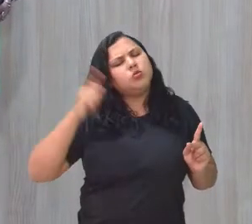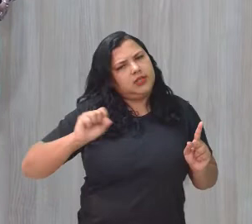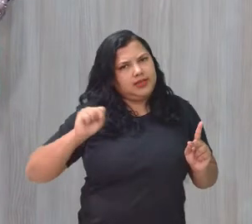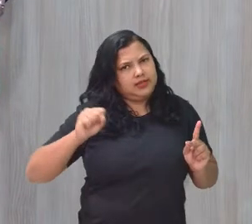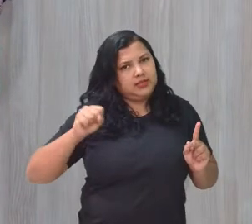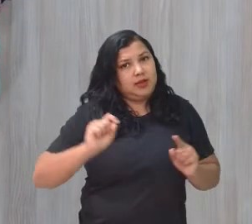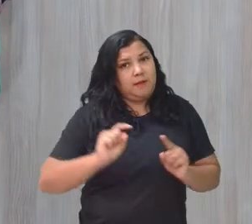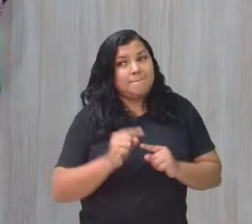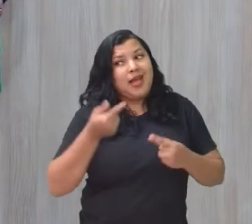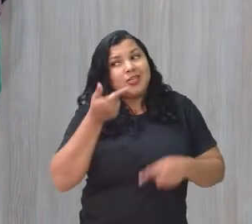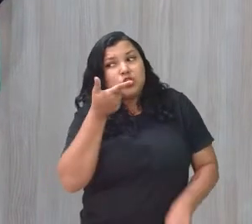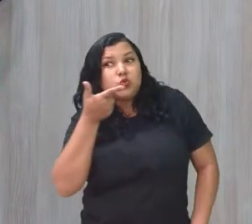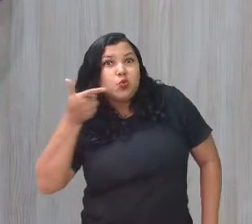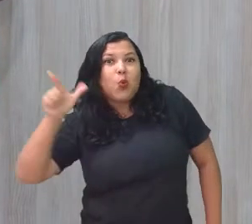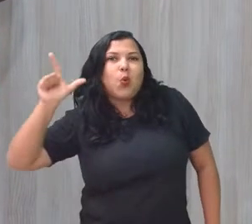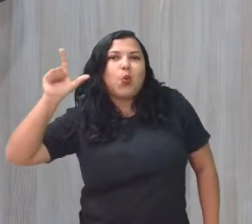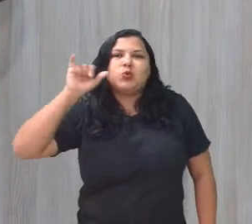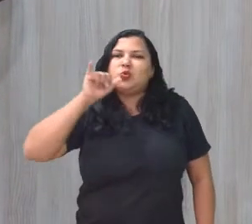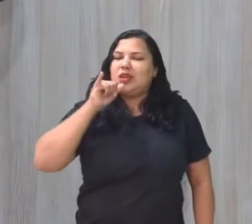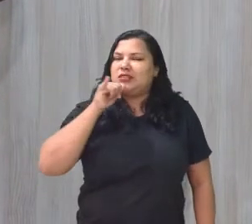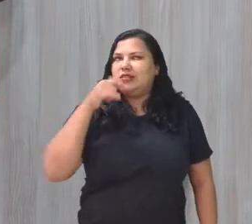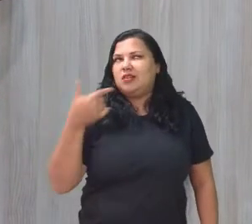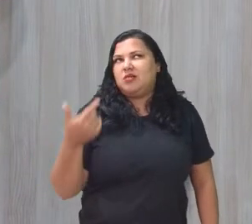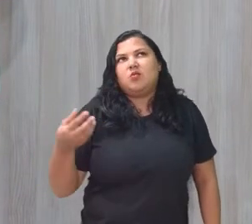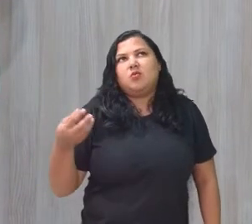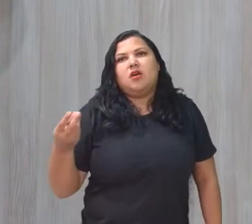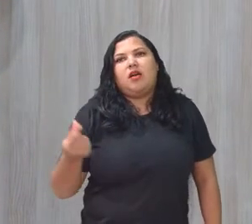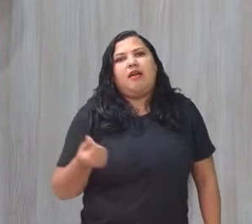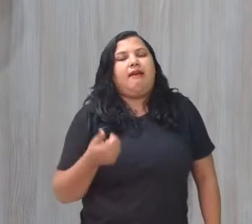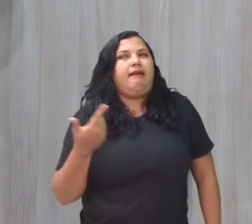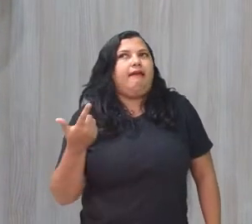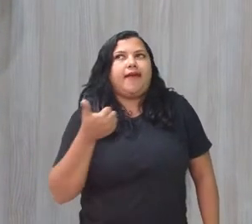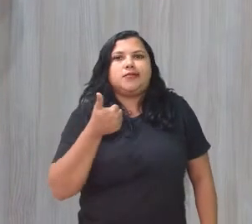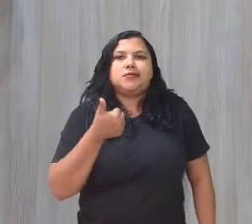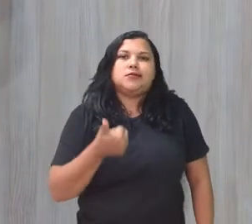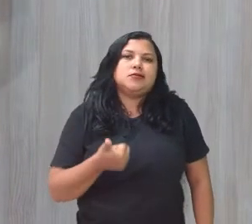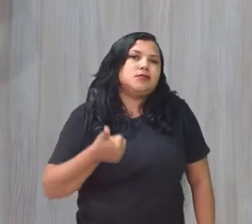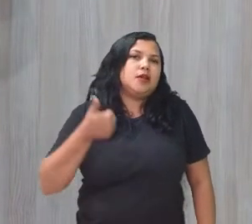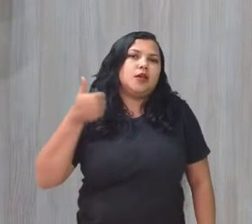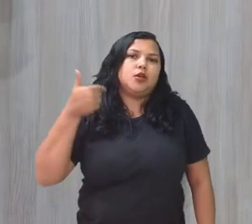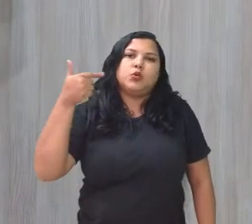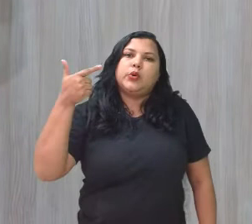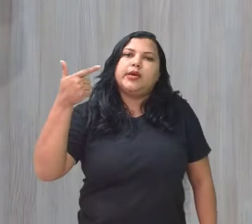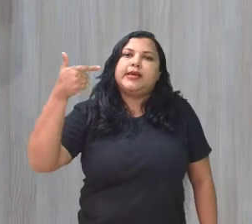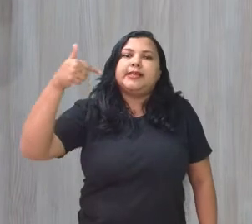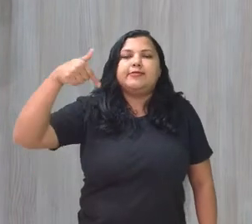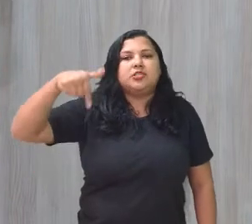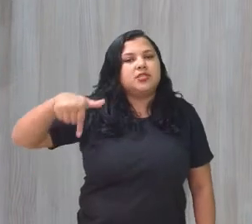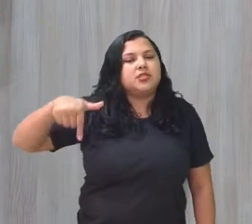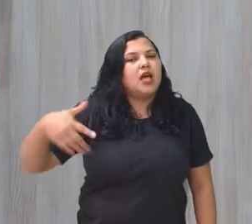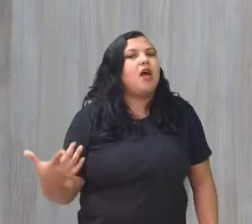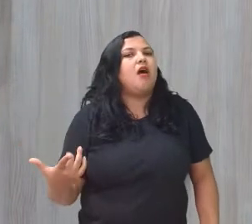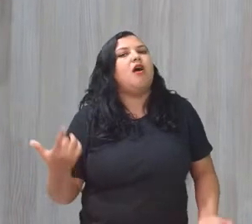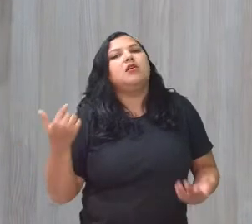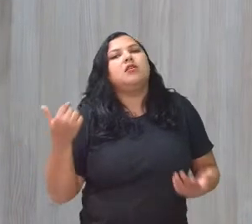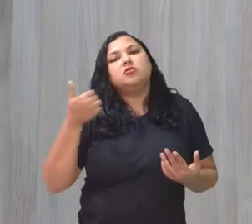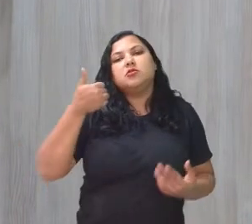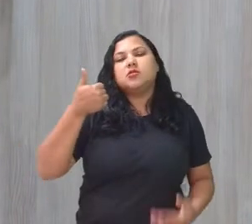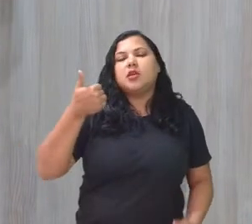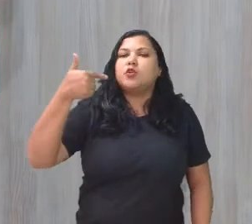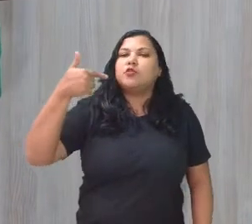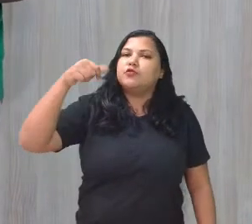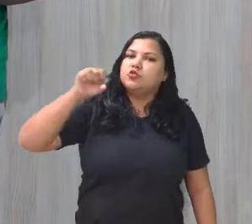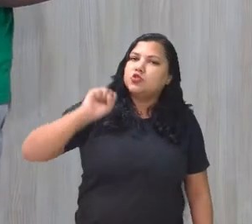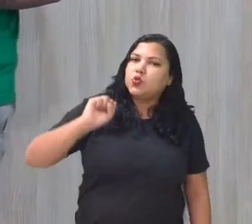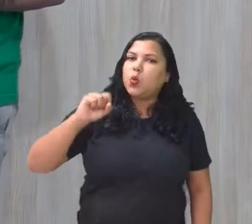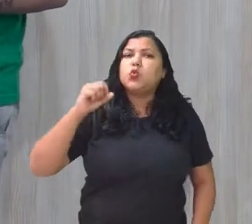dessa forma. Quando são valores que não são necessariamente 100, 200, 300, a gente vai fazer dessa mesma forma com uma